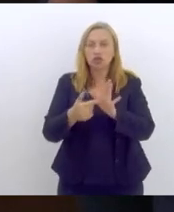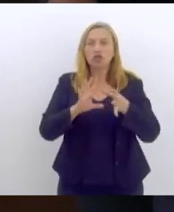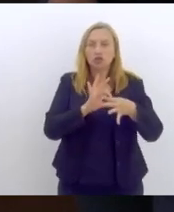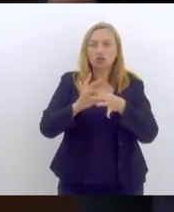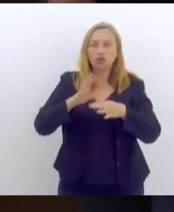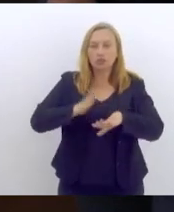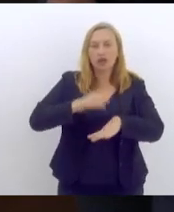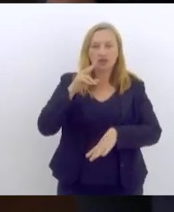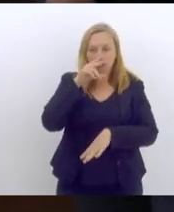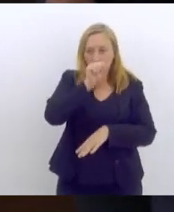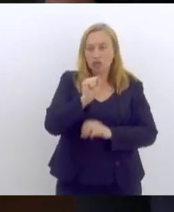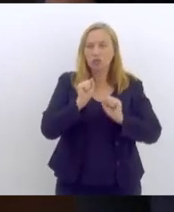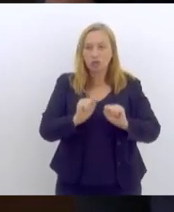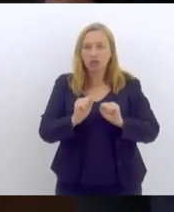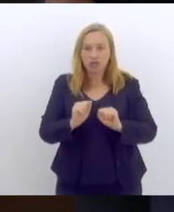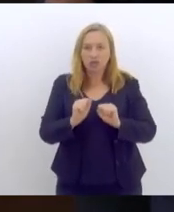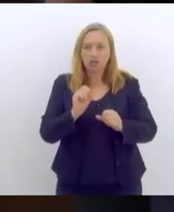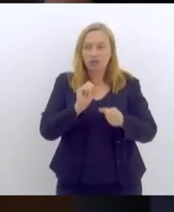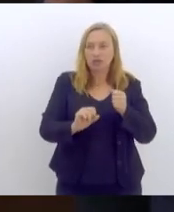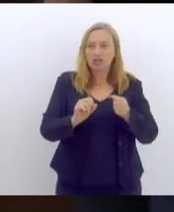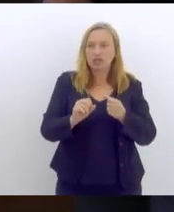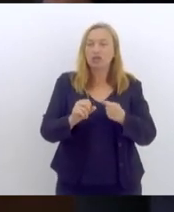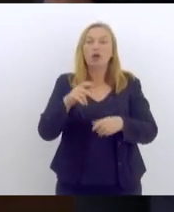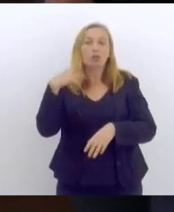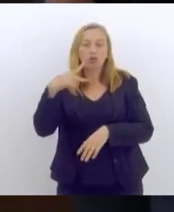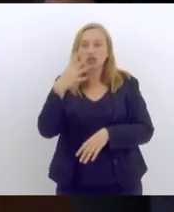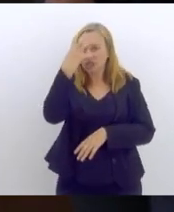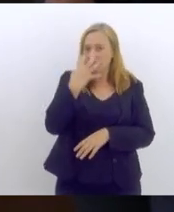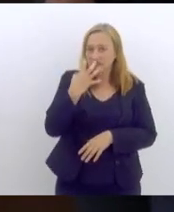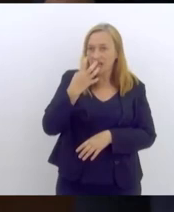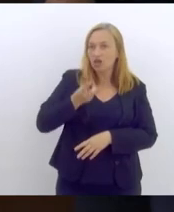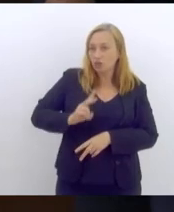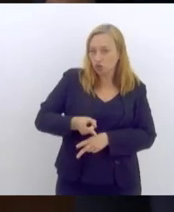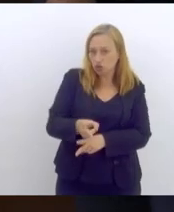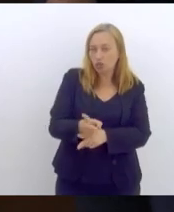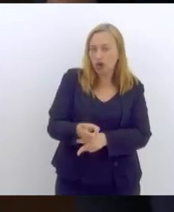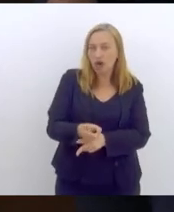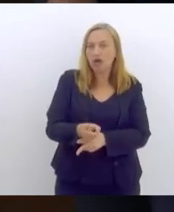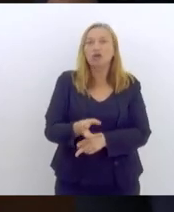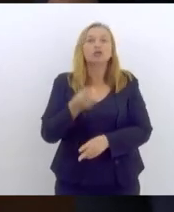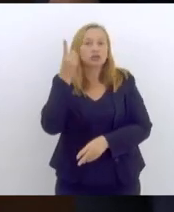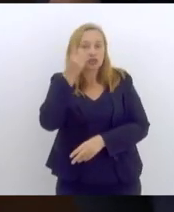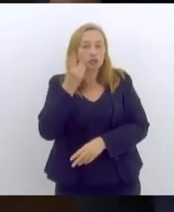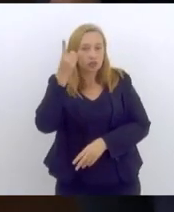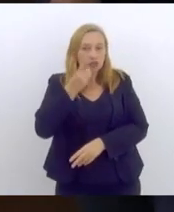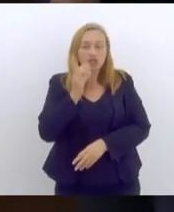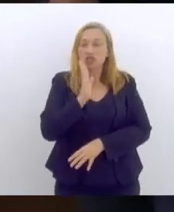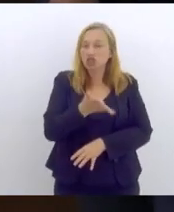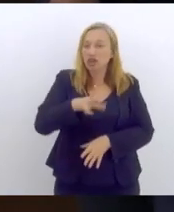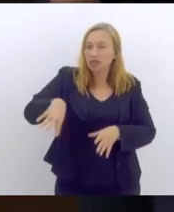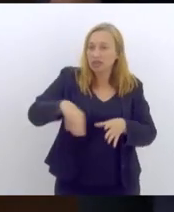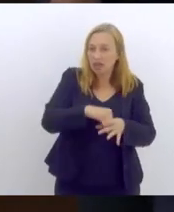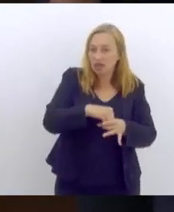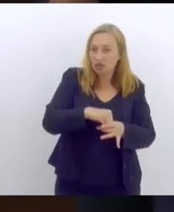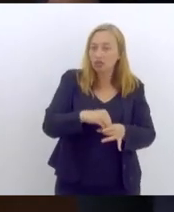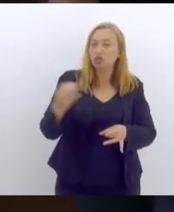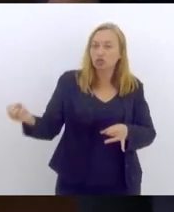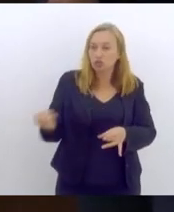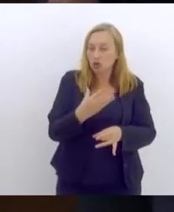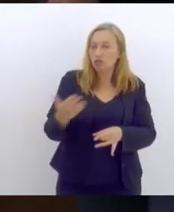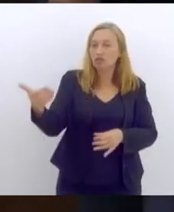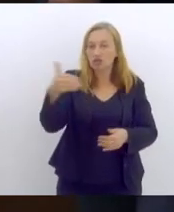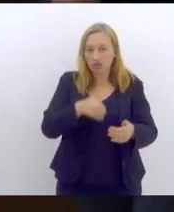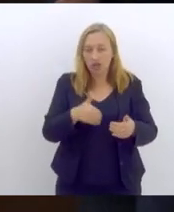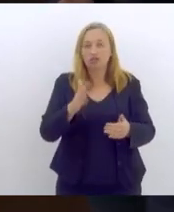mais fortes e podemos fazer uma política séria, continuar fazendo, tanto com deputados que já estavam, quanto novos que aqui